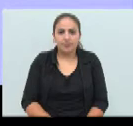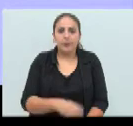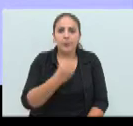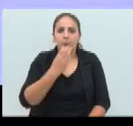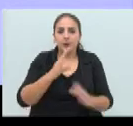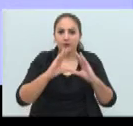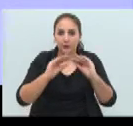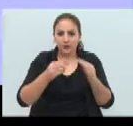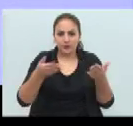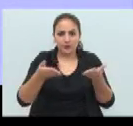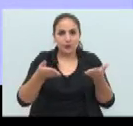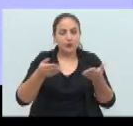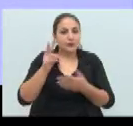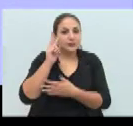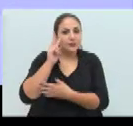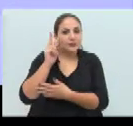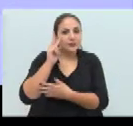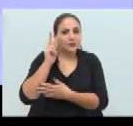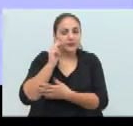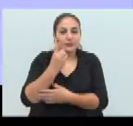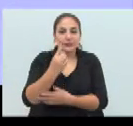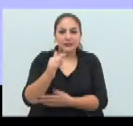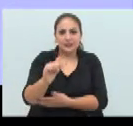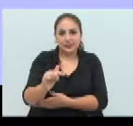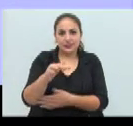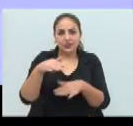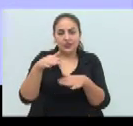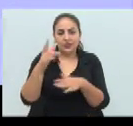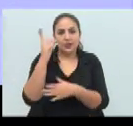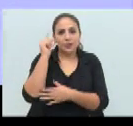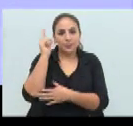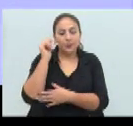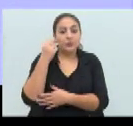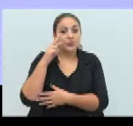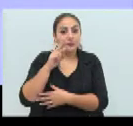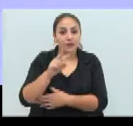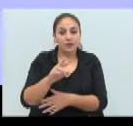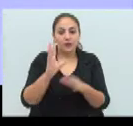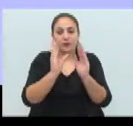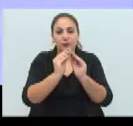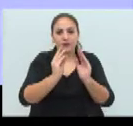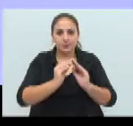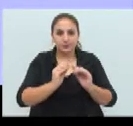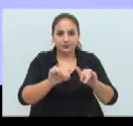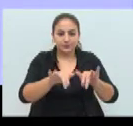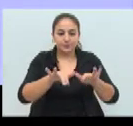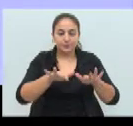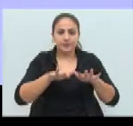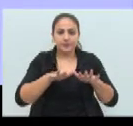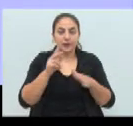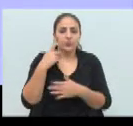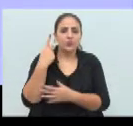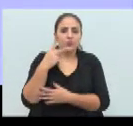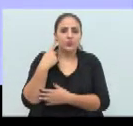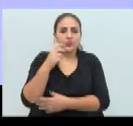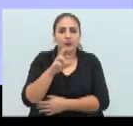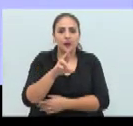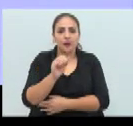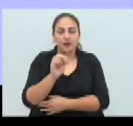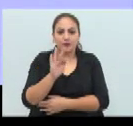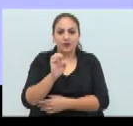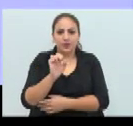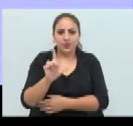Boa noite, hoje é segunda-feira, 17 de abril, e você vai ver um resumo do grande expediente do vereador Rafael